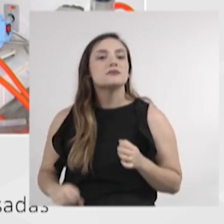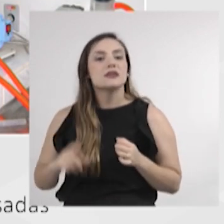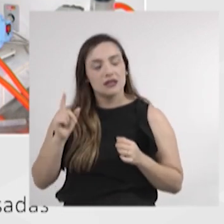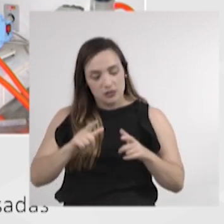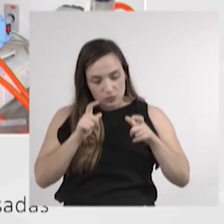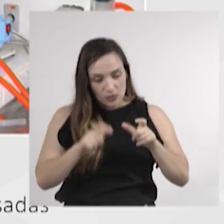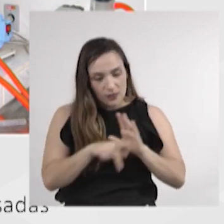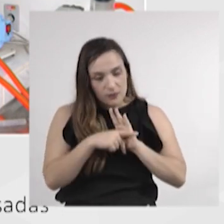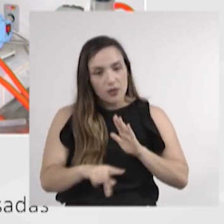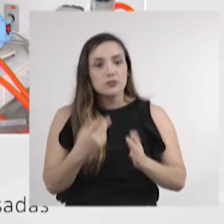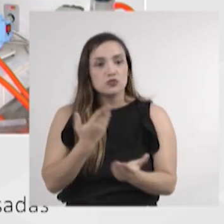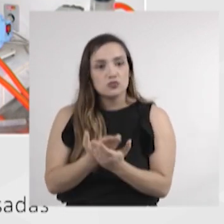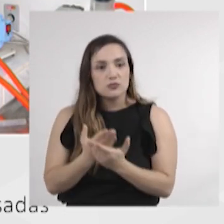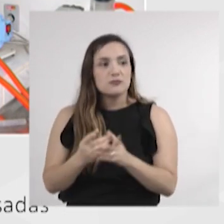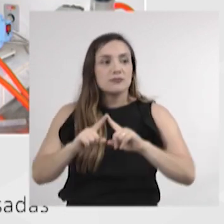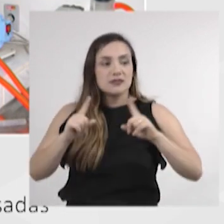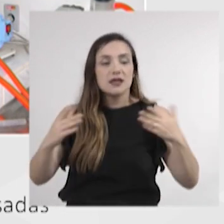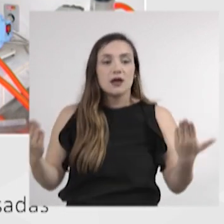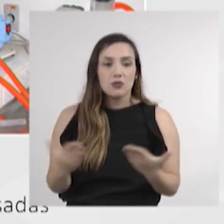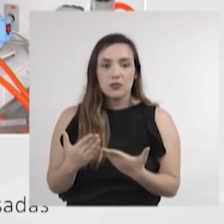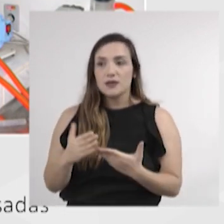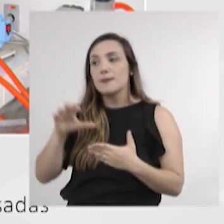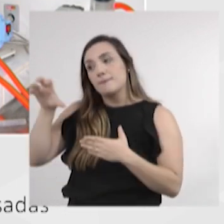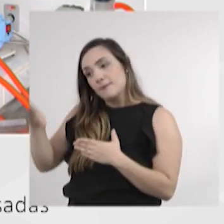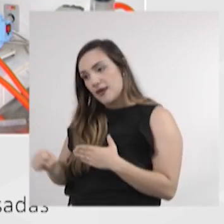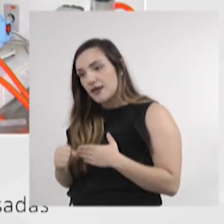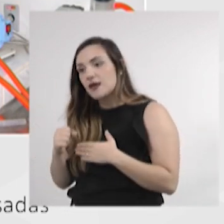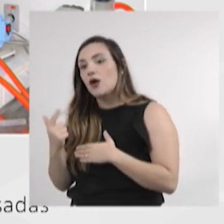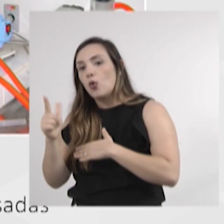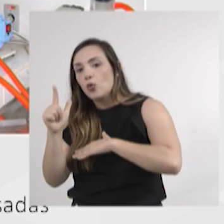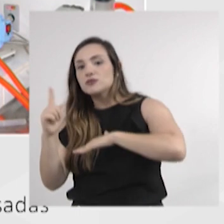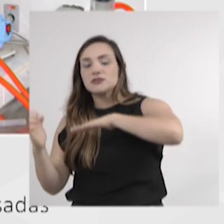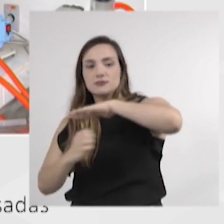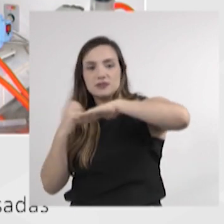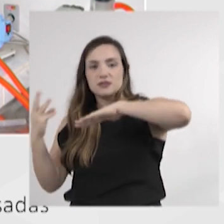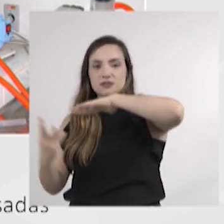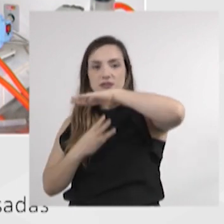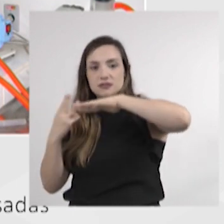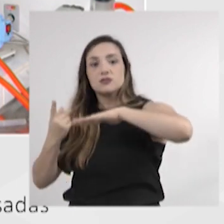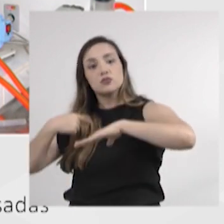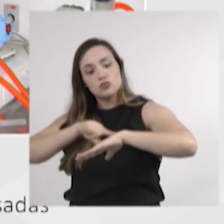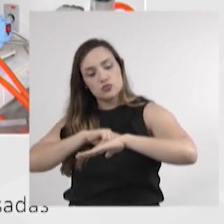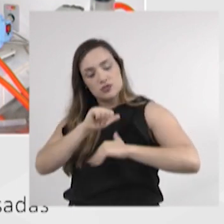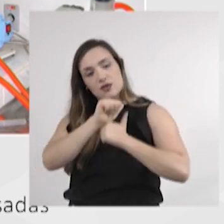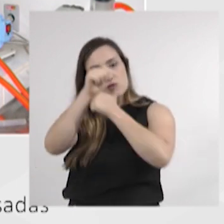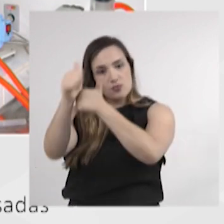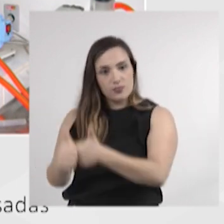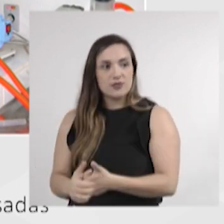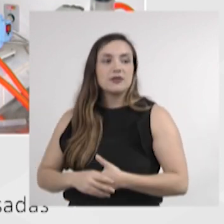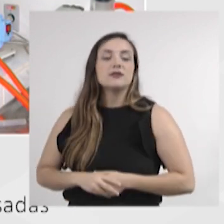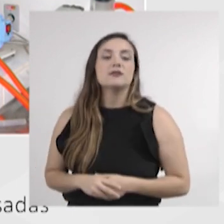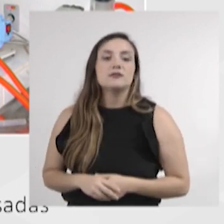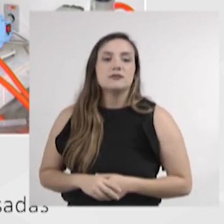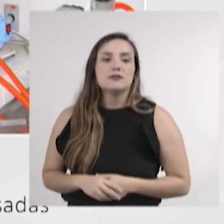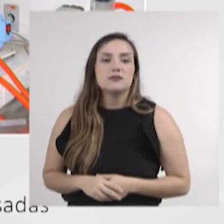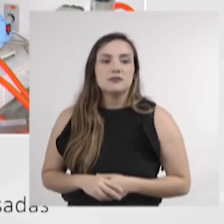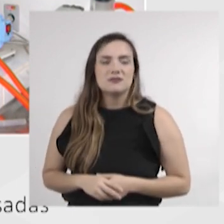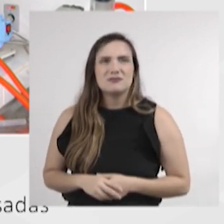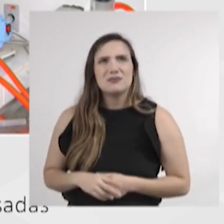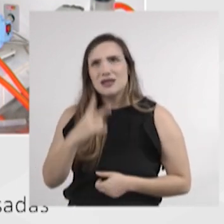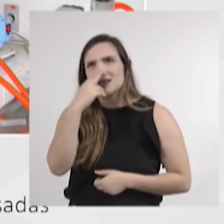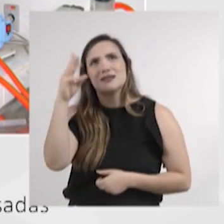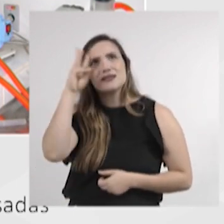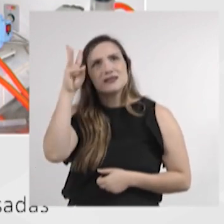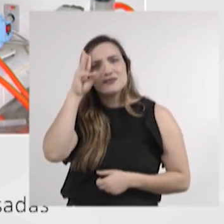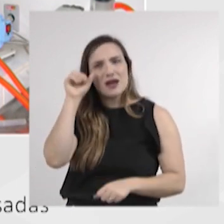que fazia. Agora, além do recolhimento ser de uma empresa terceirizada, sob supervisão nossa, né? Terminou terça-feira uma